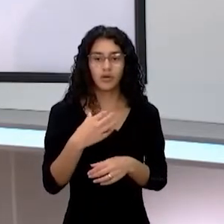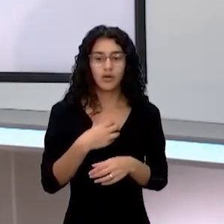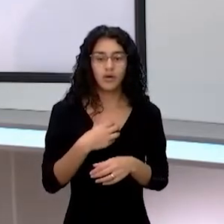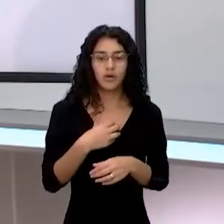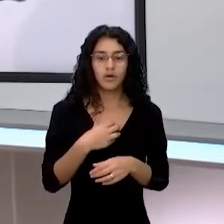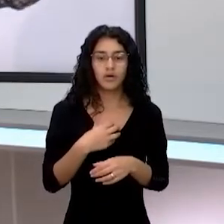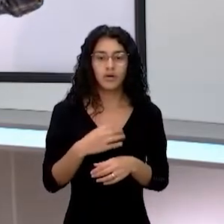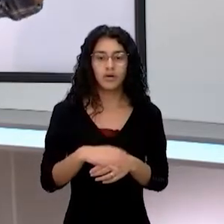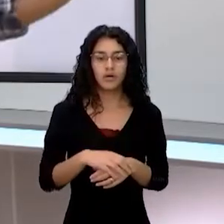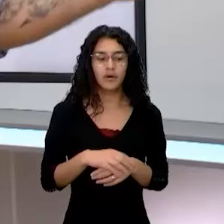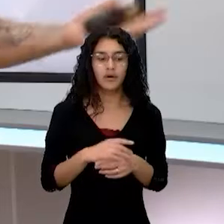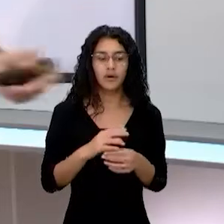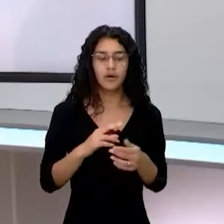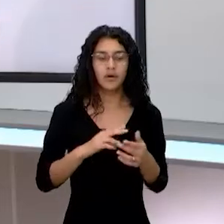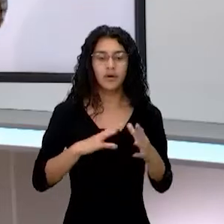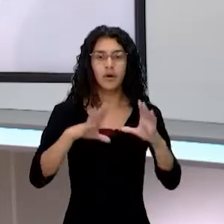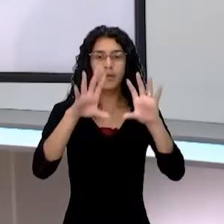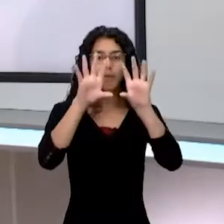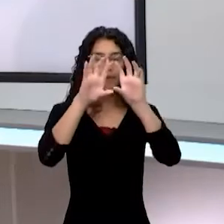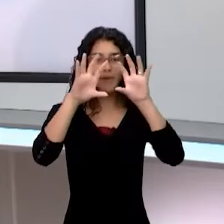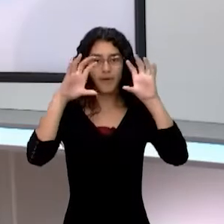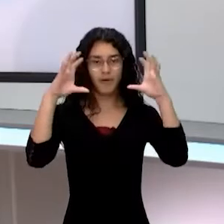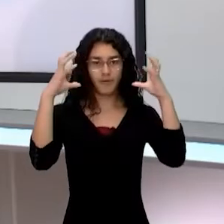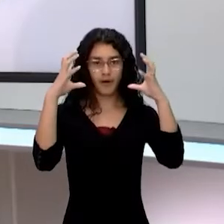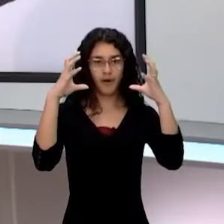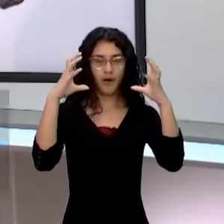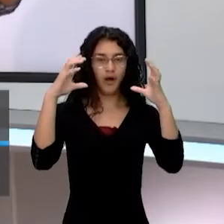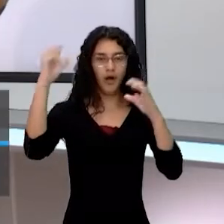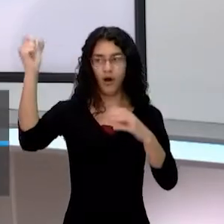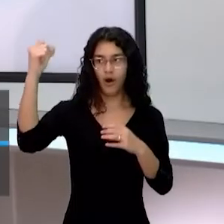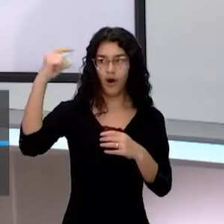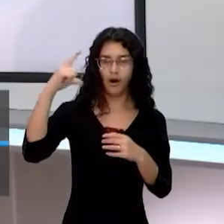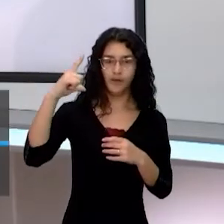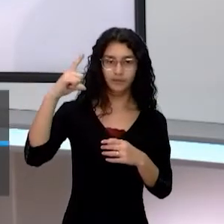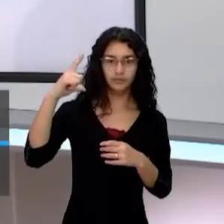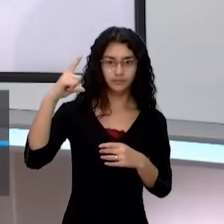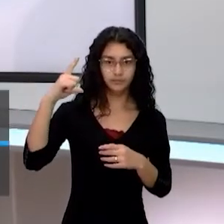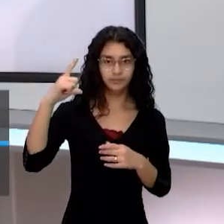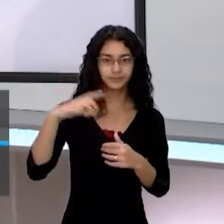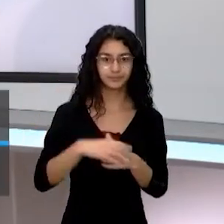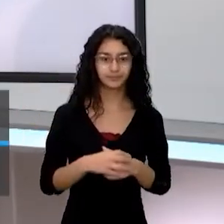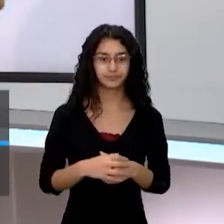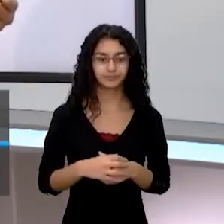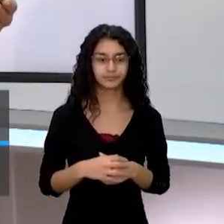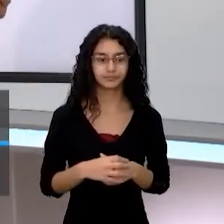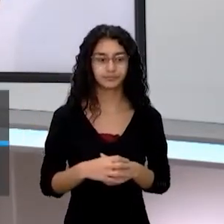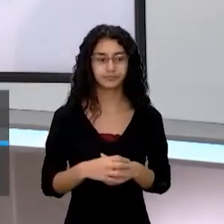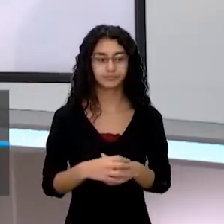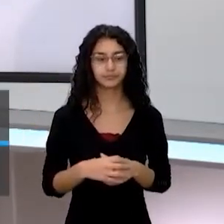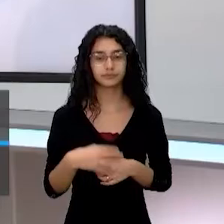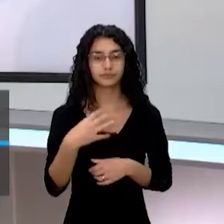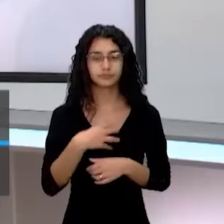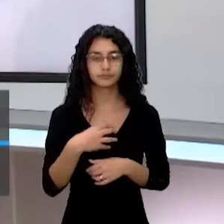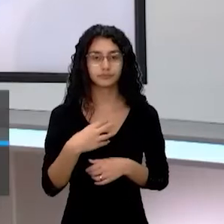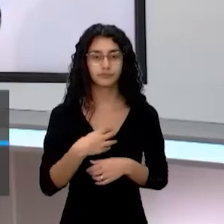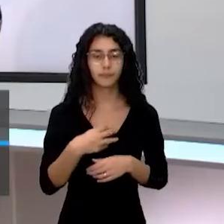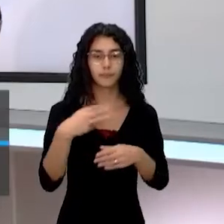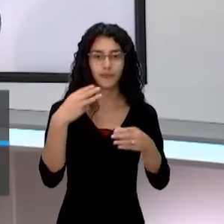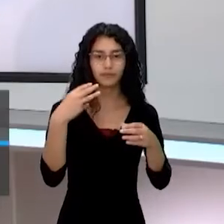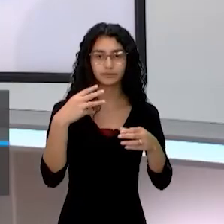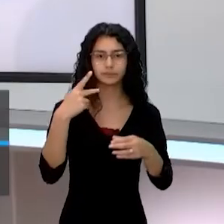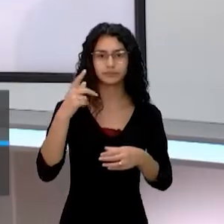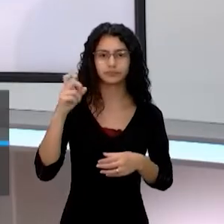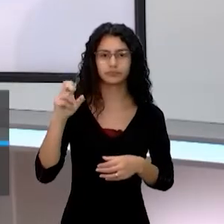você ter lá uma nuvem que gerou aí o Sol, né? E colapsou, gerou o Sol. E a parte da periferia ali dessa nuvem,